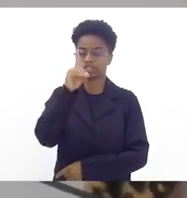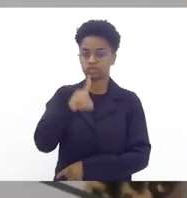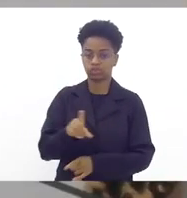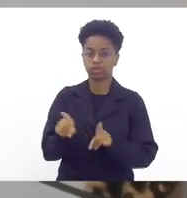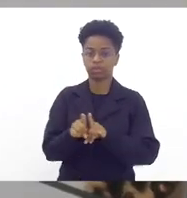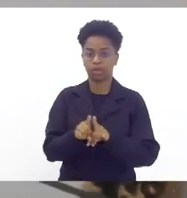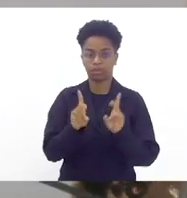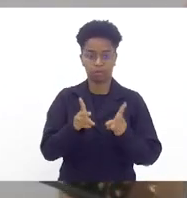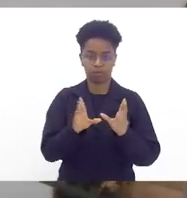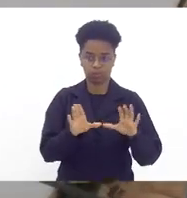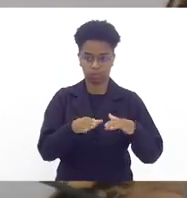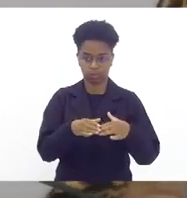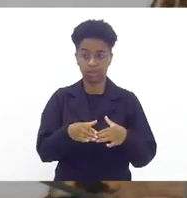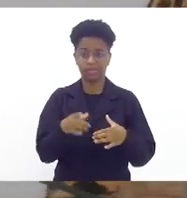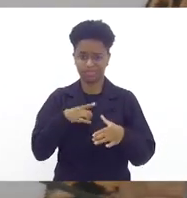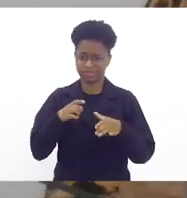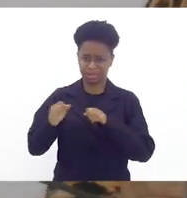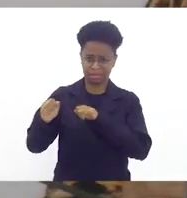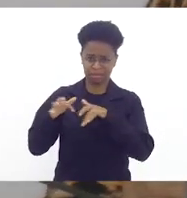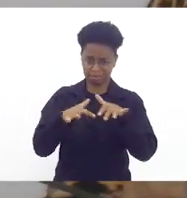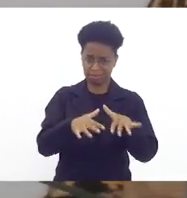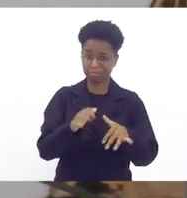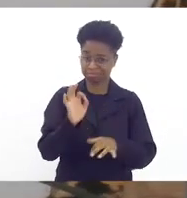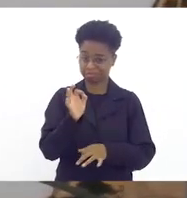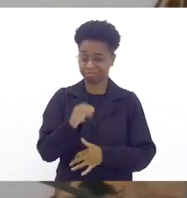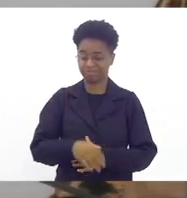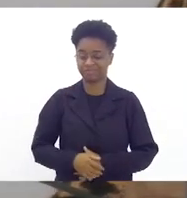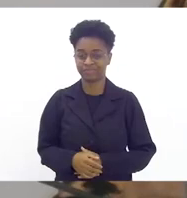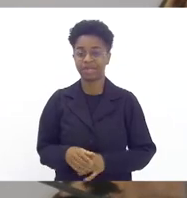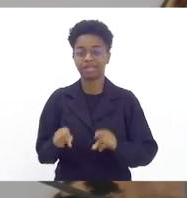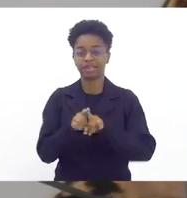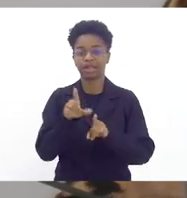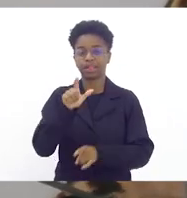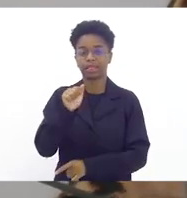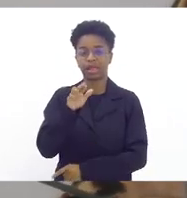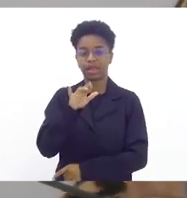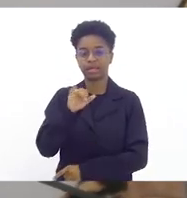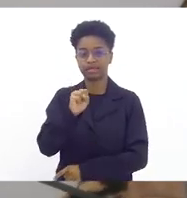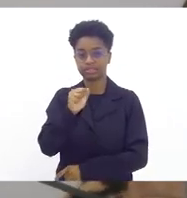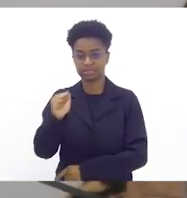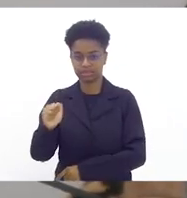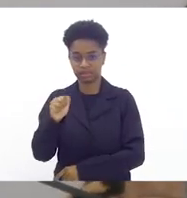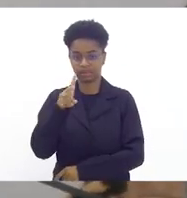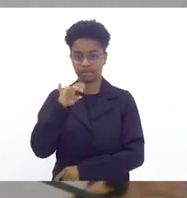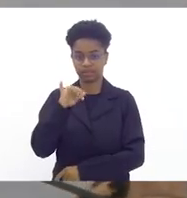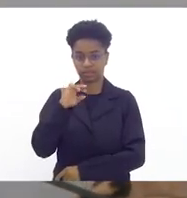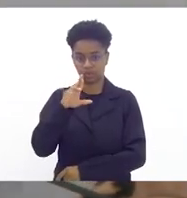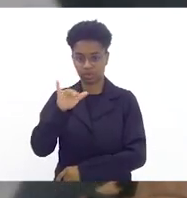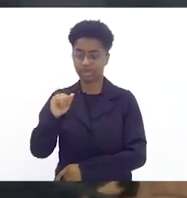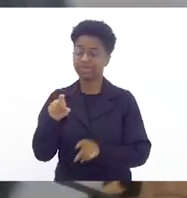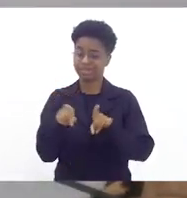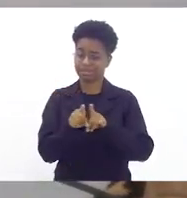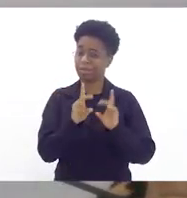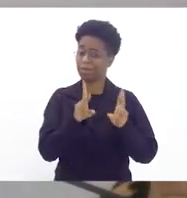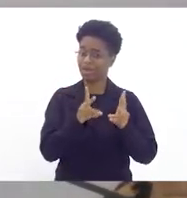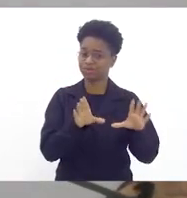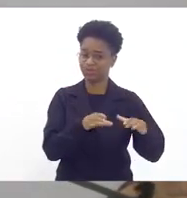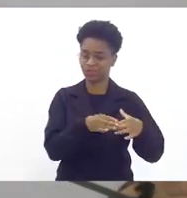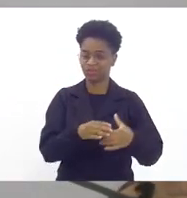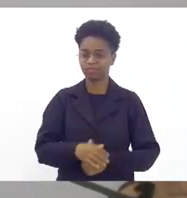Carioca. E o Rolê Carioca veio em peso aí. Em peso. Tem a Larissa Vitória, também do Rolê Carioca,